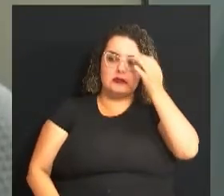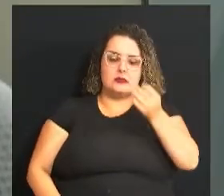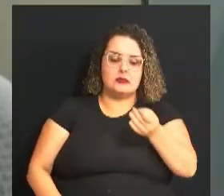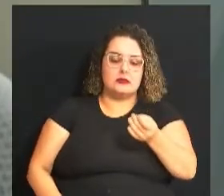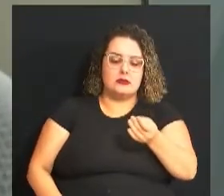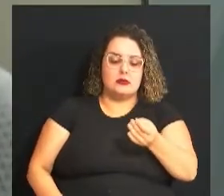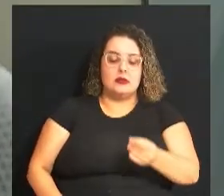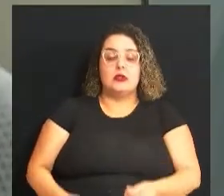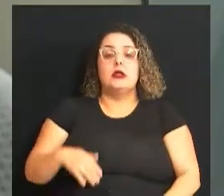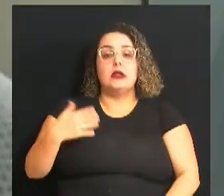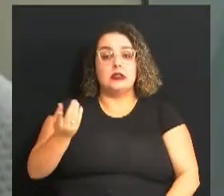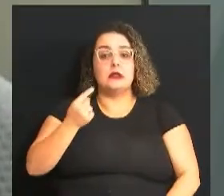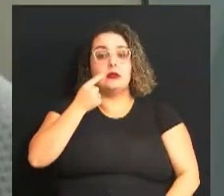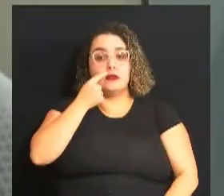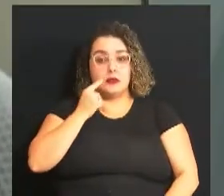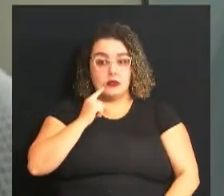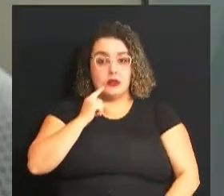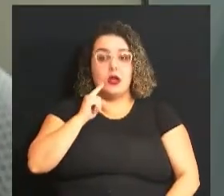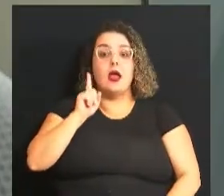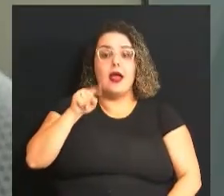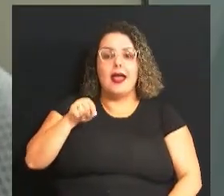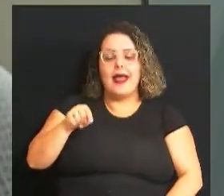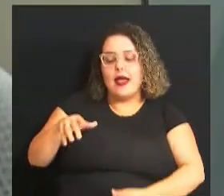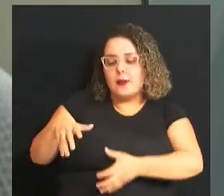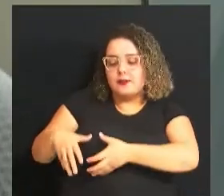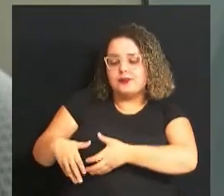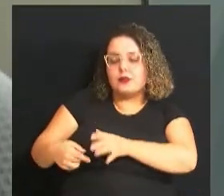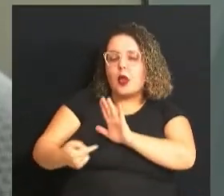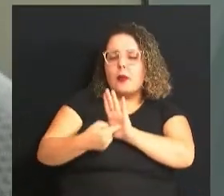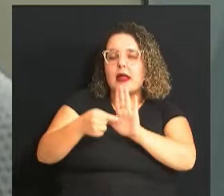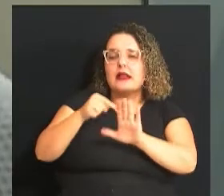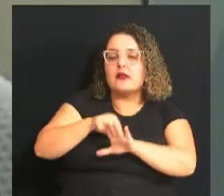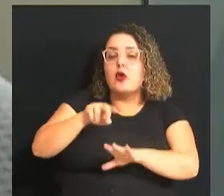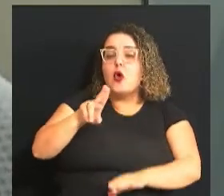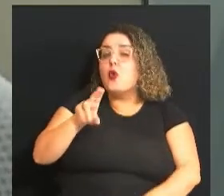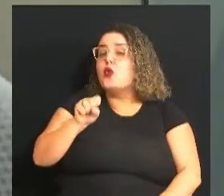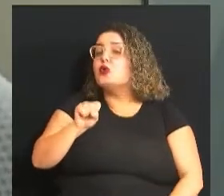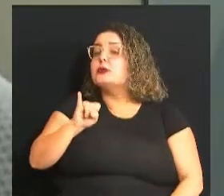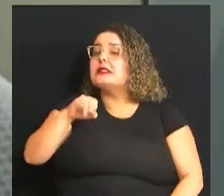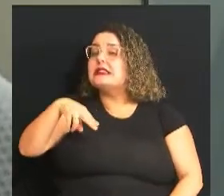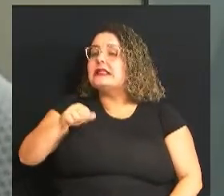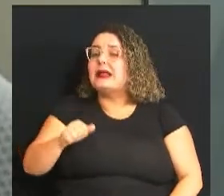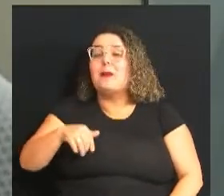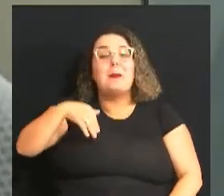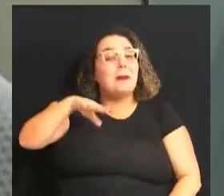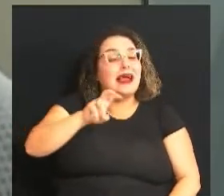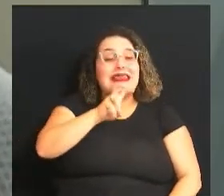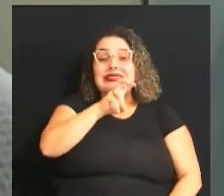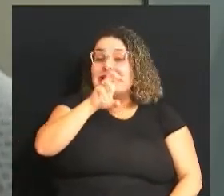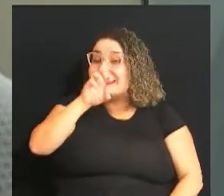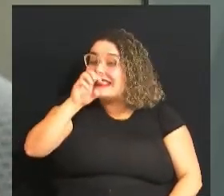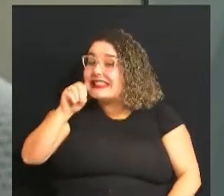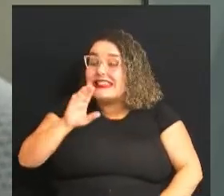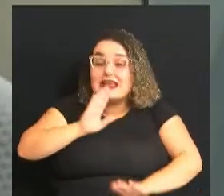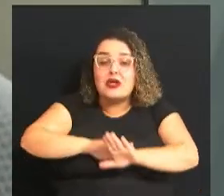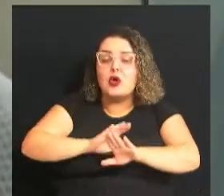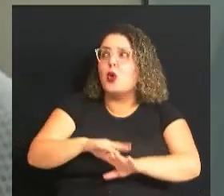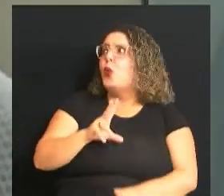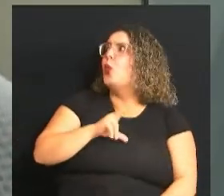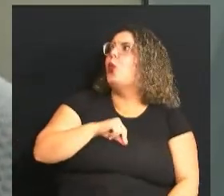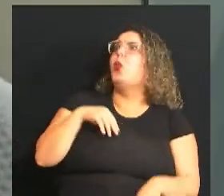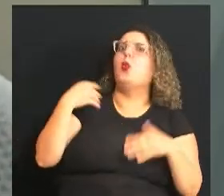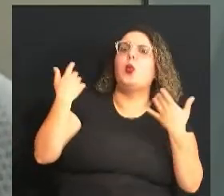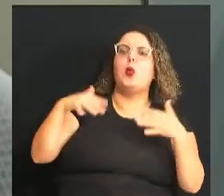Diane, ele é uma grande usina. Ele tem mais de 500 funções. Nossa, Desde